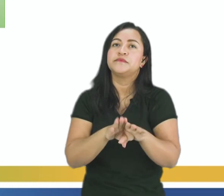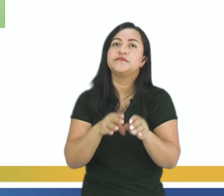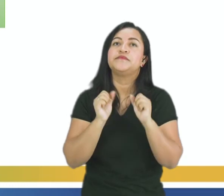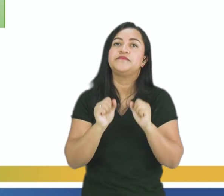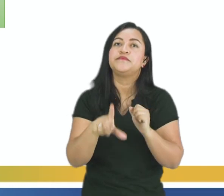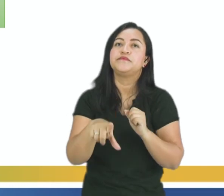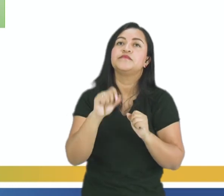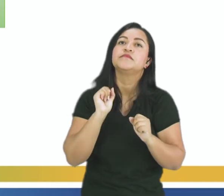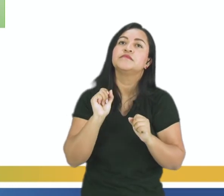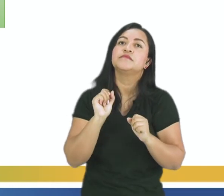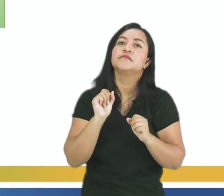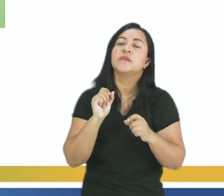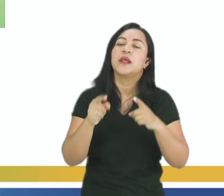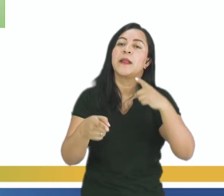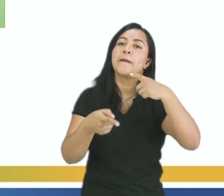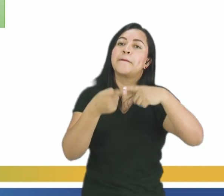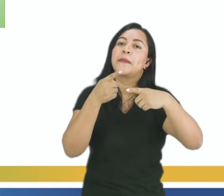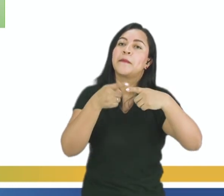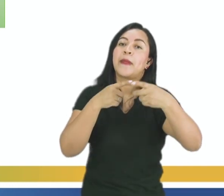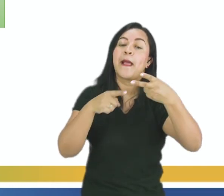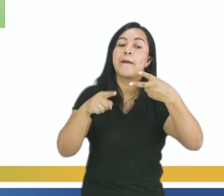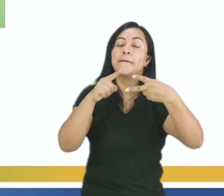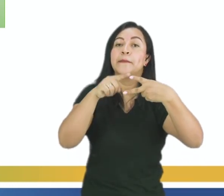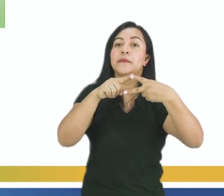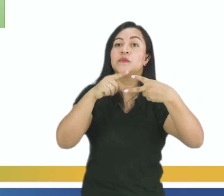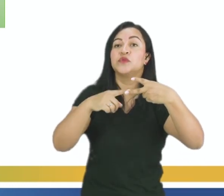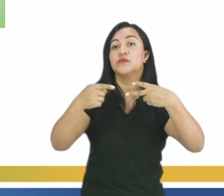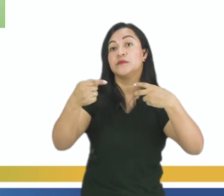escolher multiplicar a primeira equação por menos 2, né,